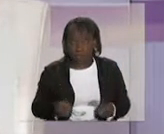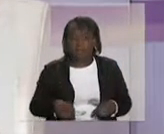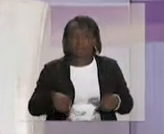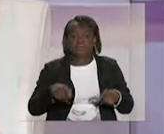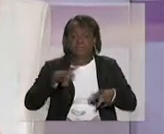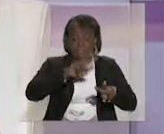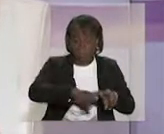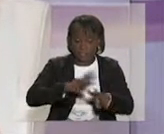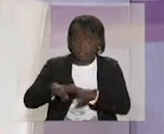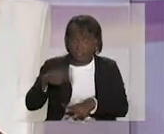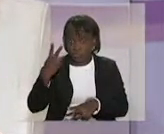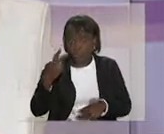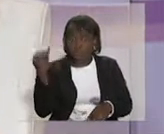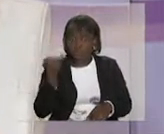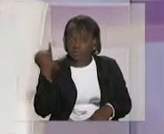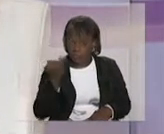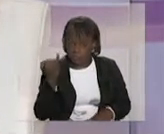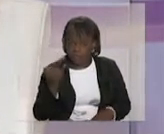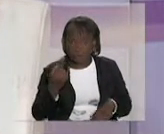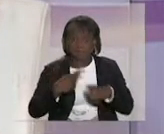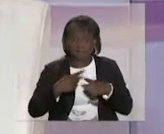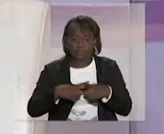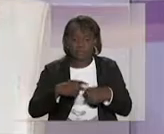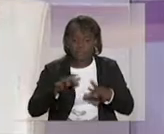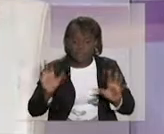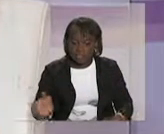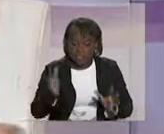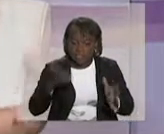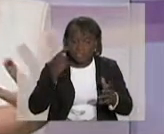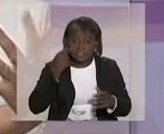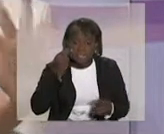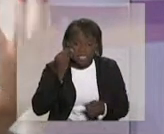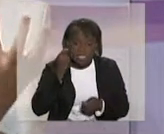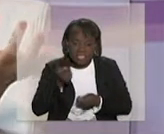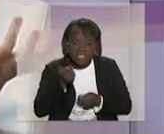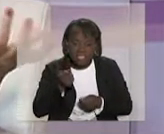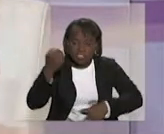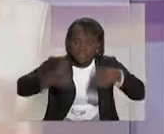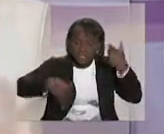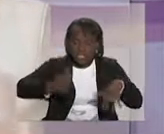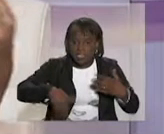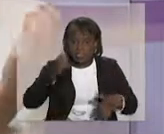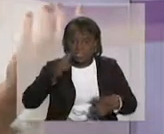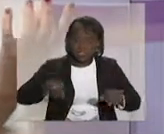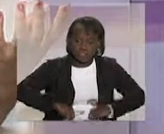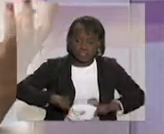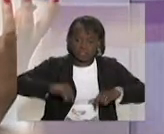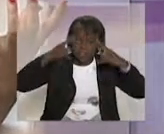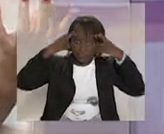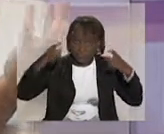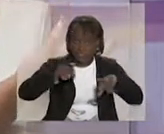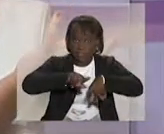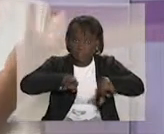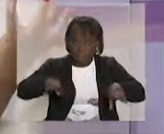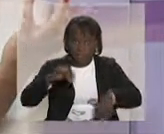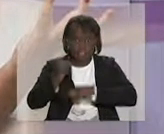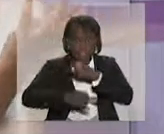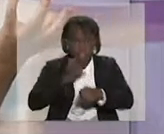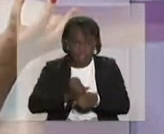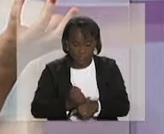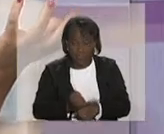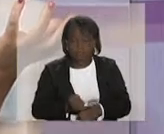feminismo. E aí as 2 hashtags foram muito importantes para a gente fomentar esse debate sobre a violência contra a mulher em suas